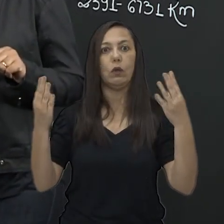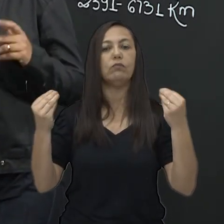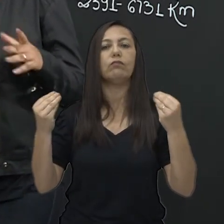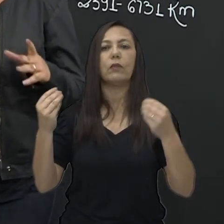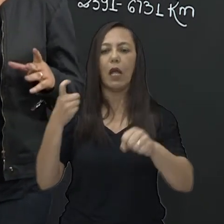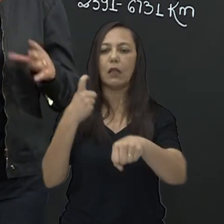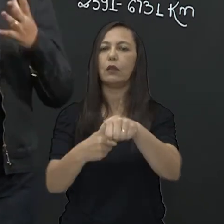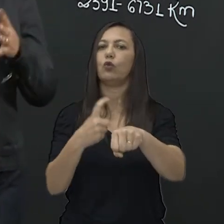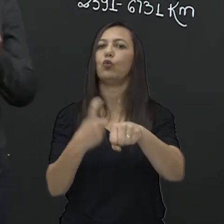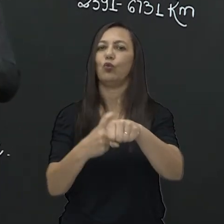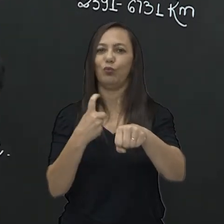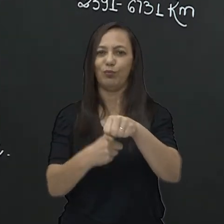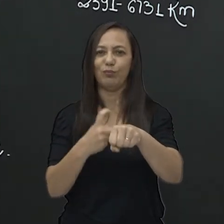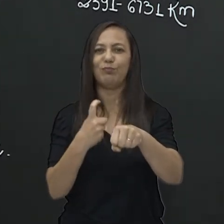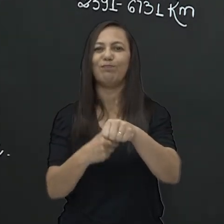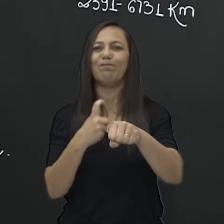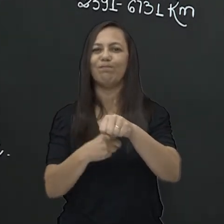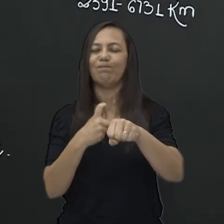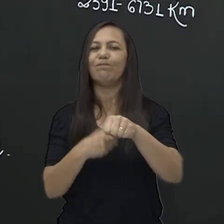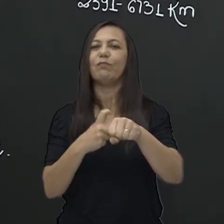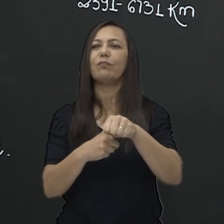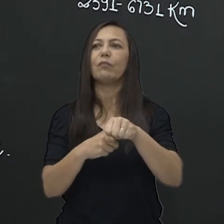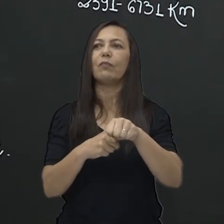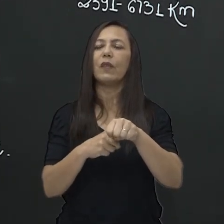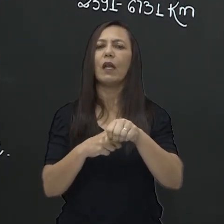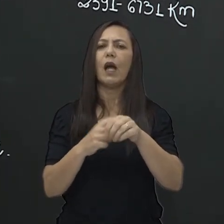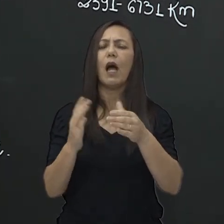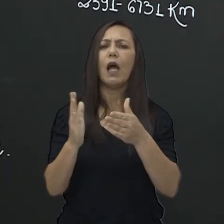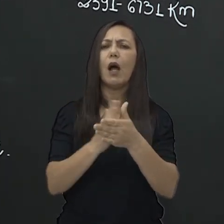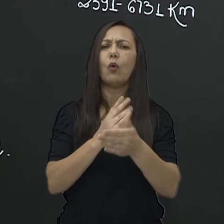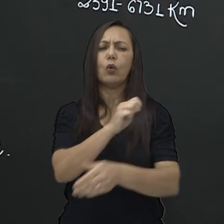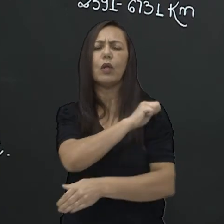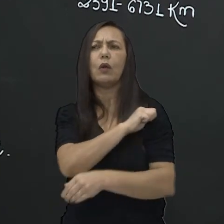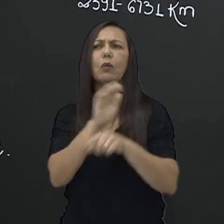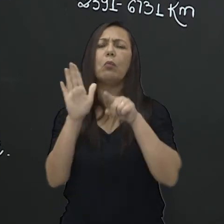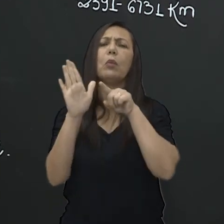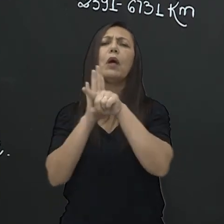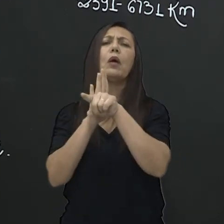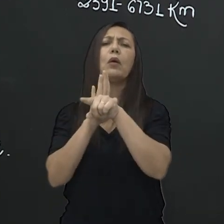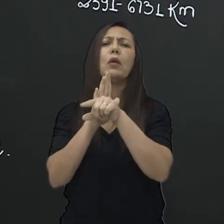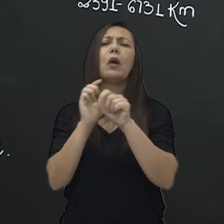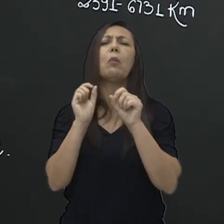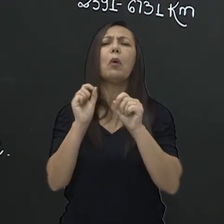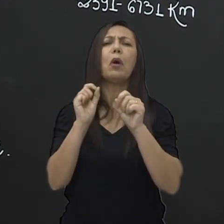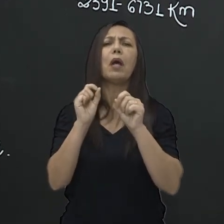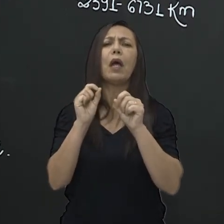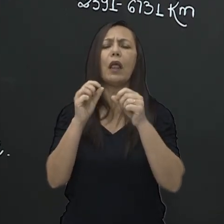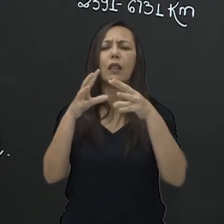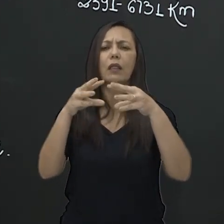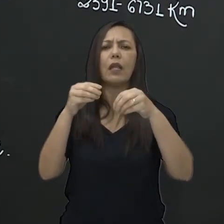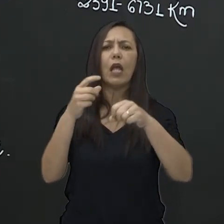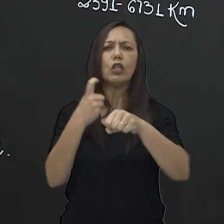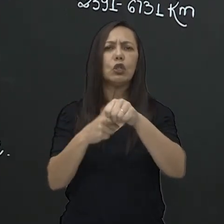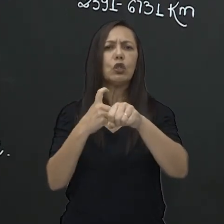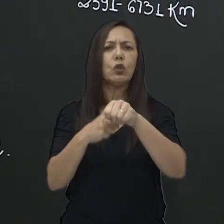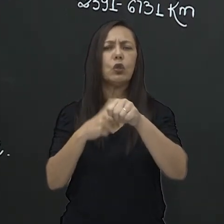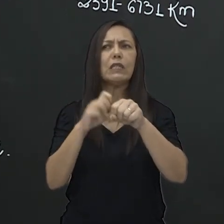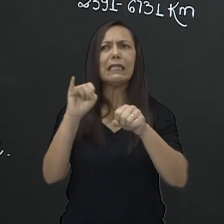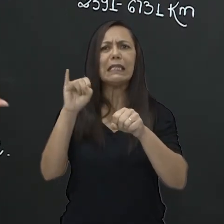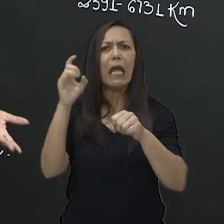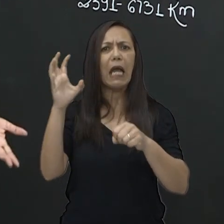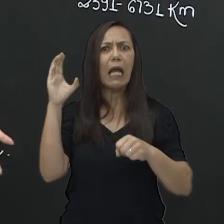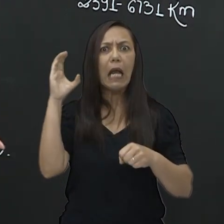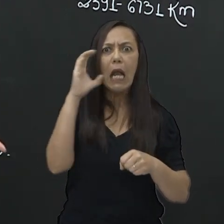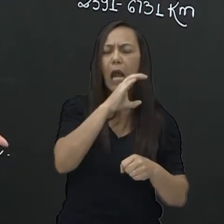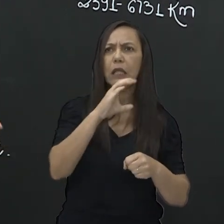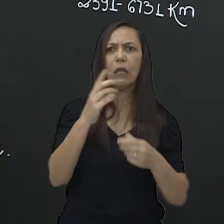sólido. E aí, de vez em quando os alunos me perguntam, mas por que é sólido se é muito quente? Porque qual é a nossa ideia, né? Tipo, se é